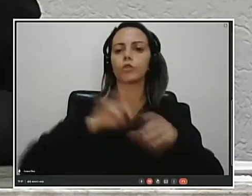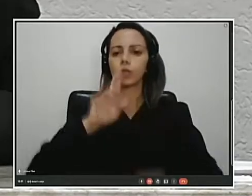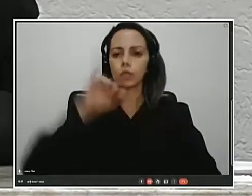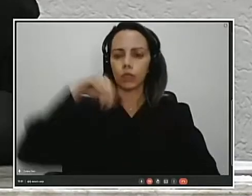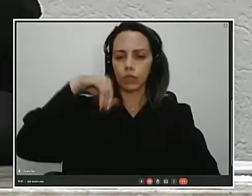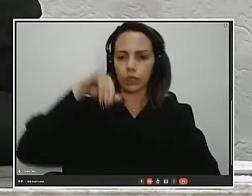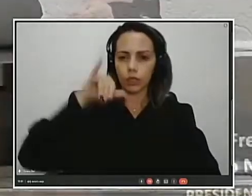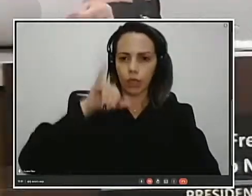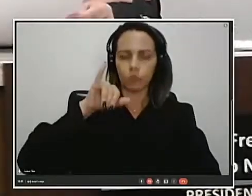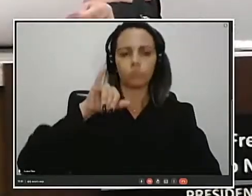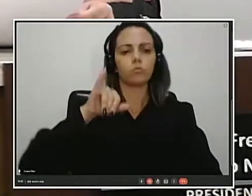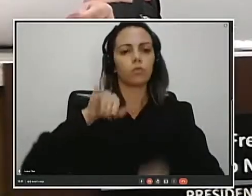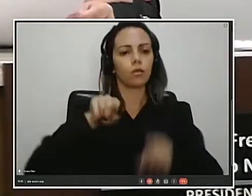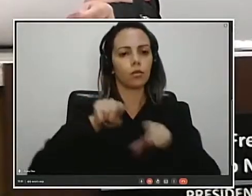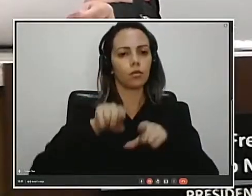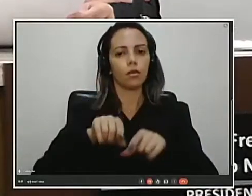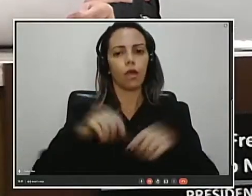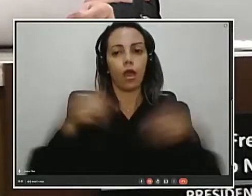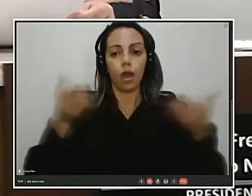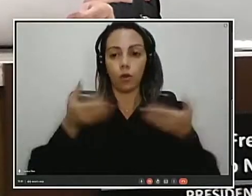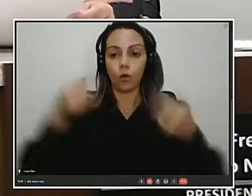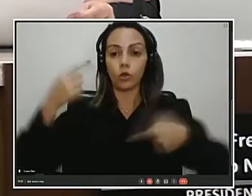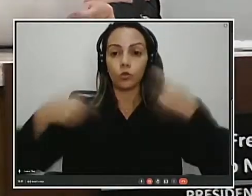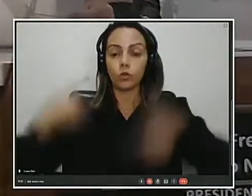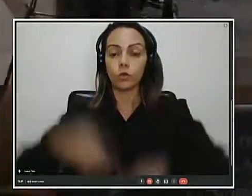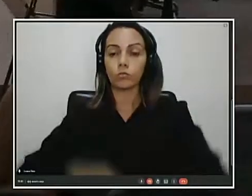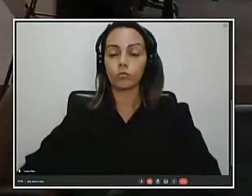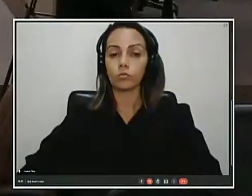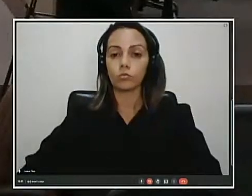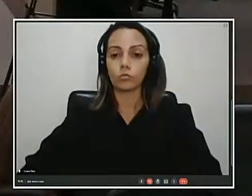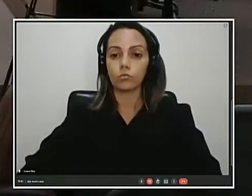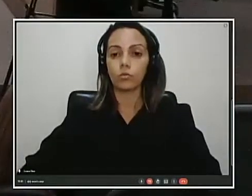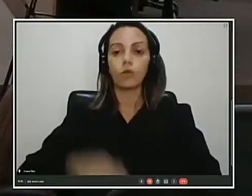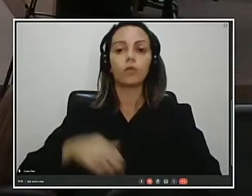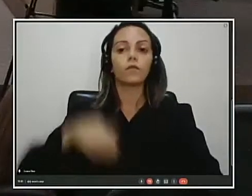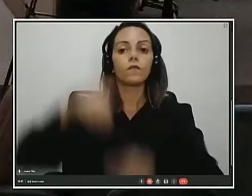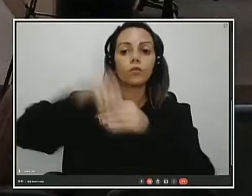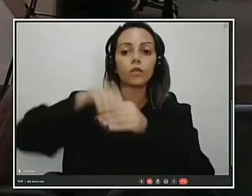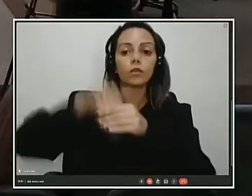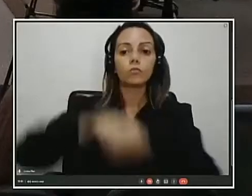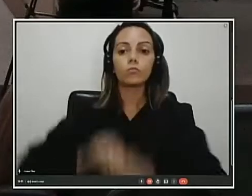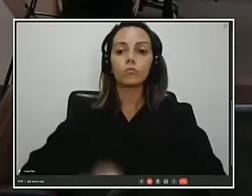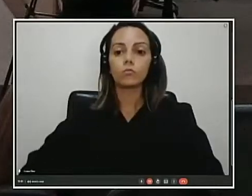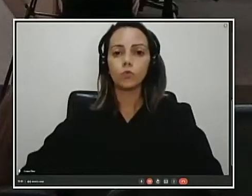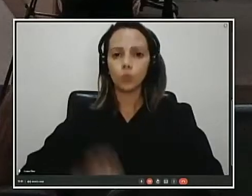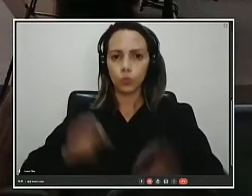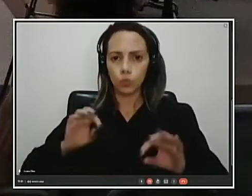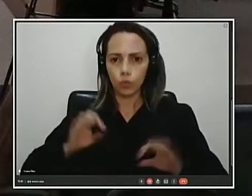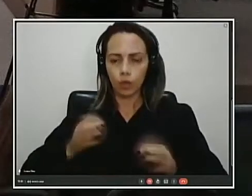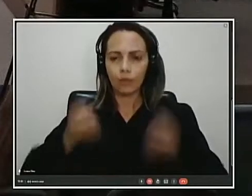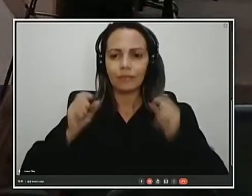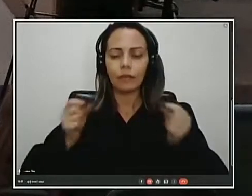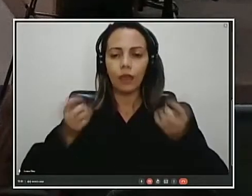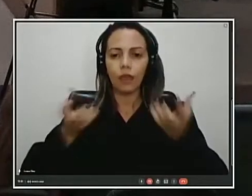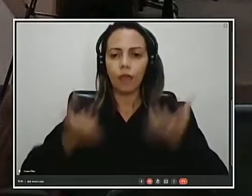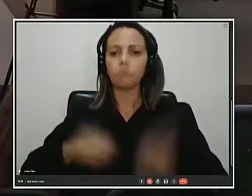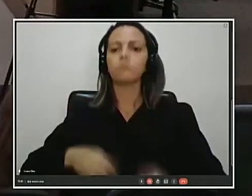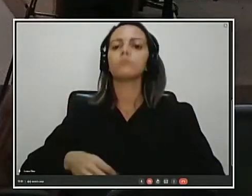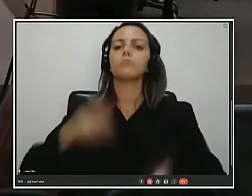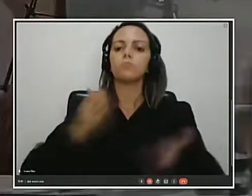o parecer. Em discussão. Em votação, senhores vereadores que aprovam, permaneçam como